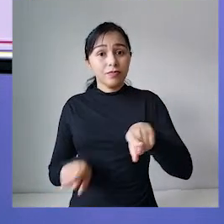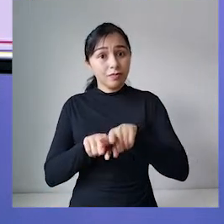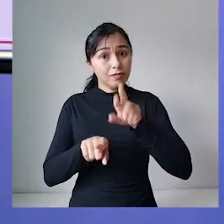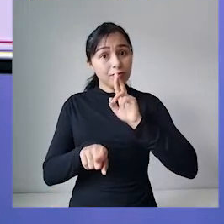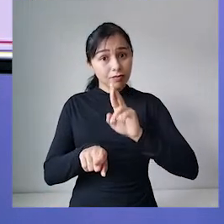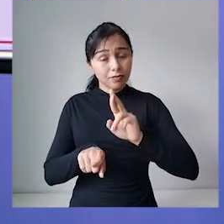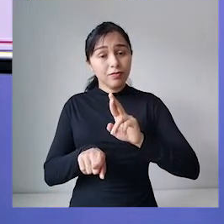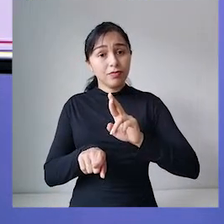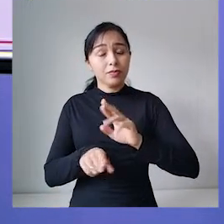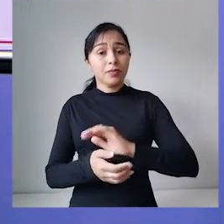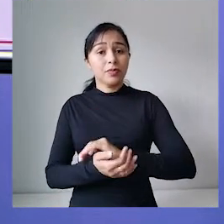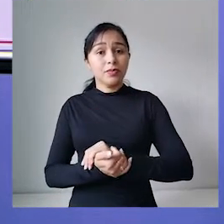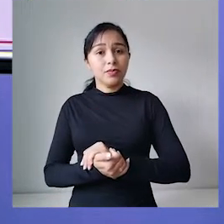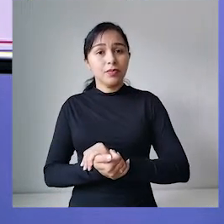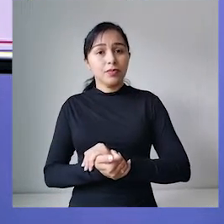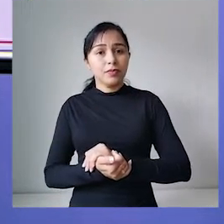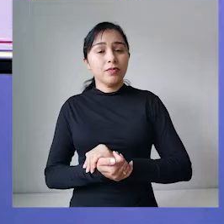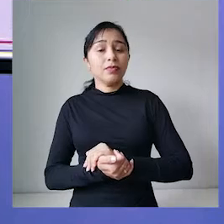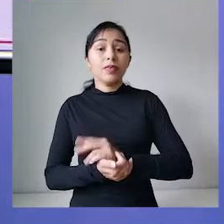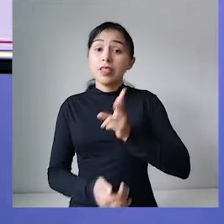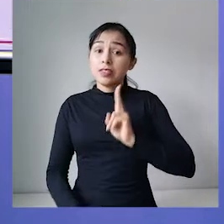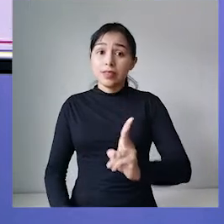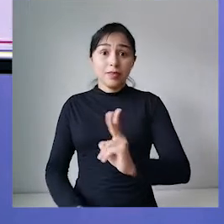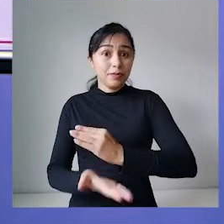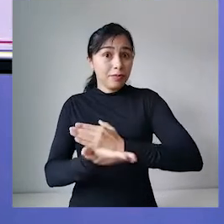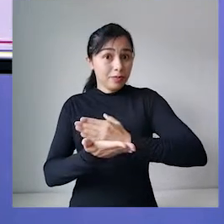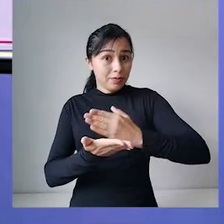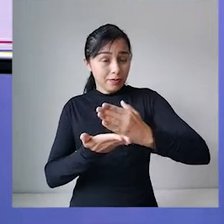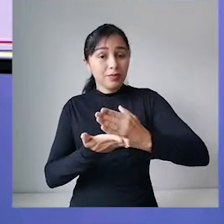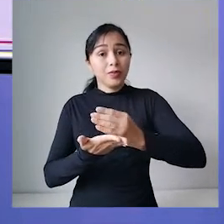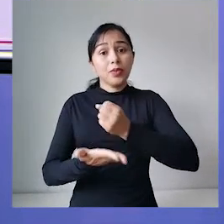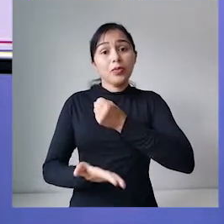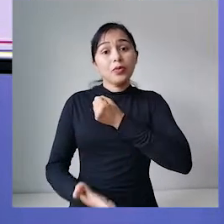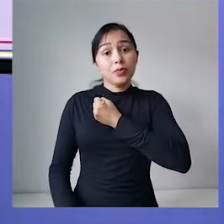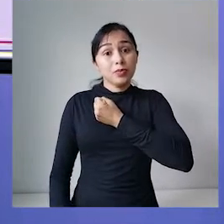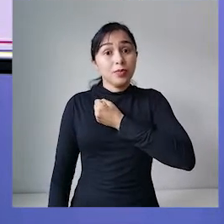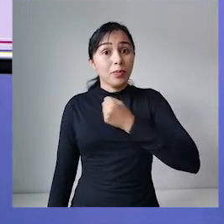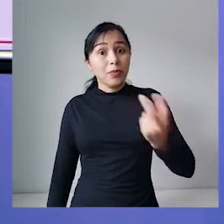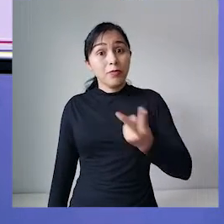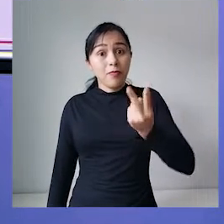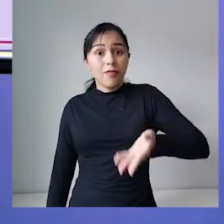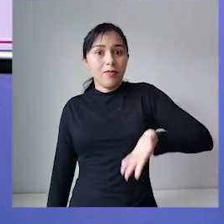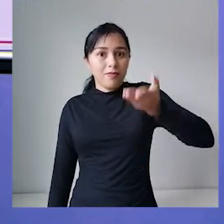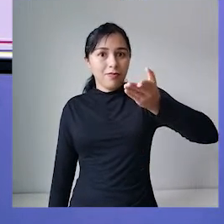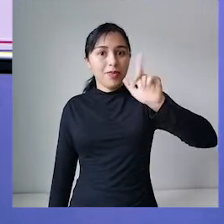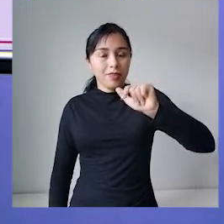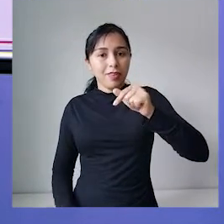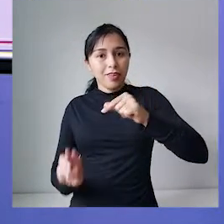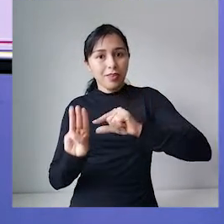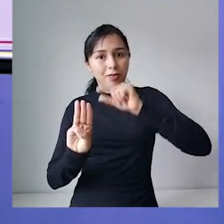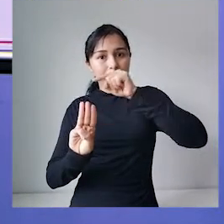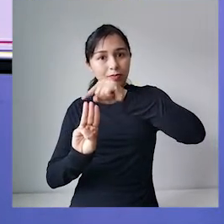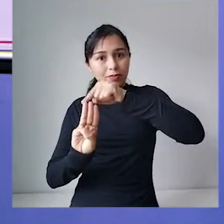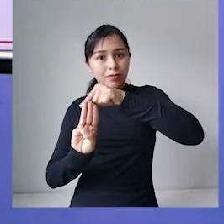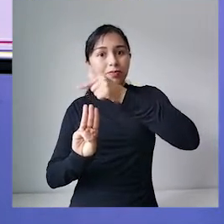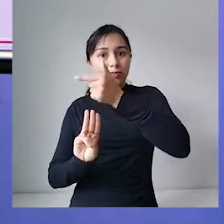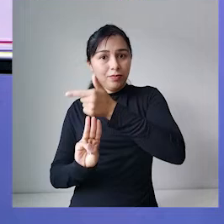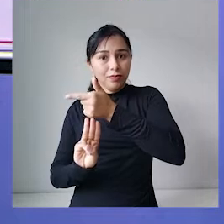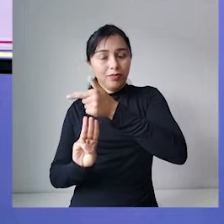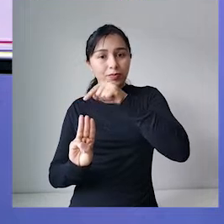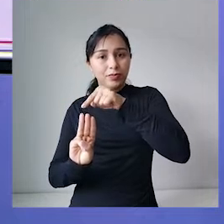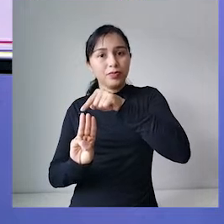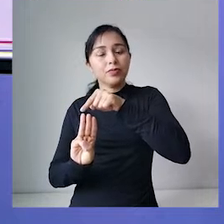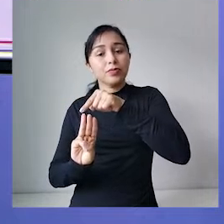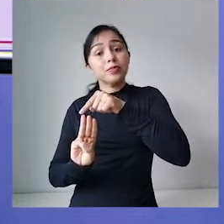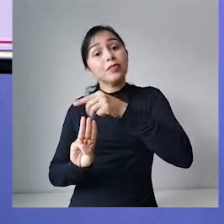maneira, começando novamente pelo número maior, que é o 2. Então, nós temos aqui o 2